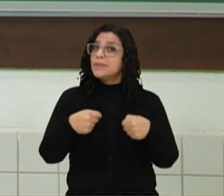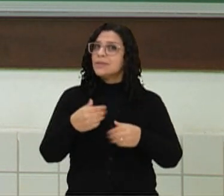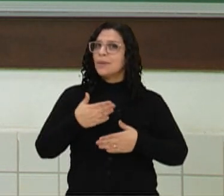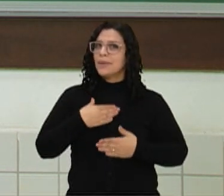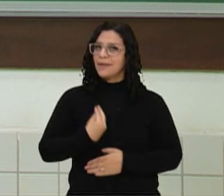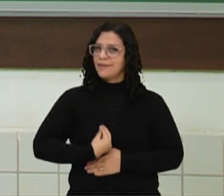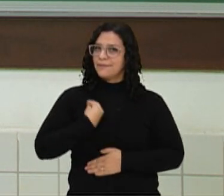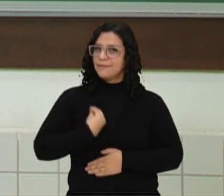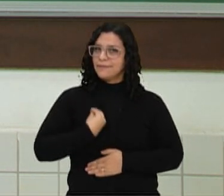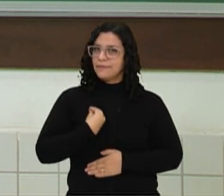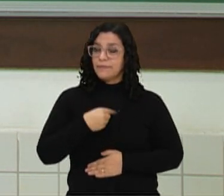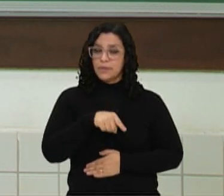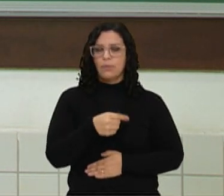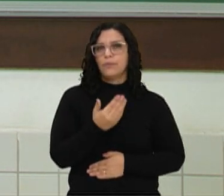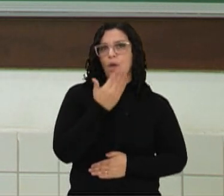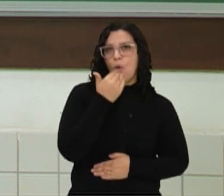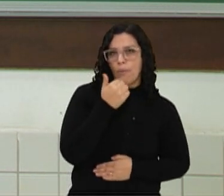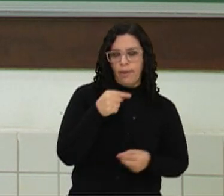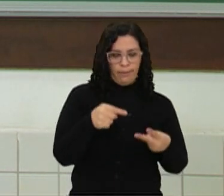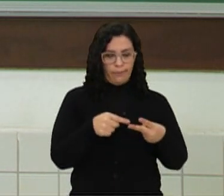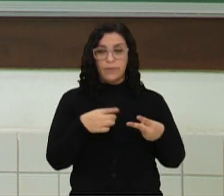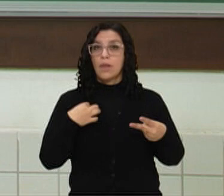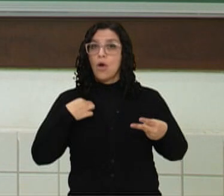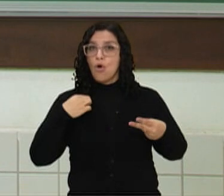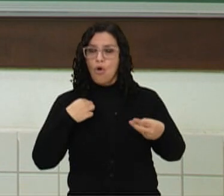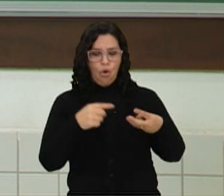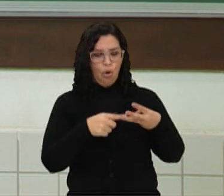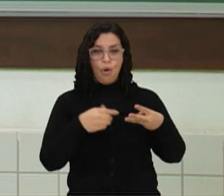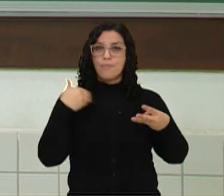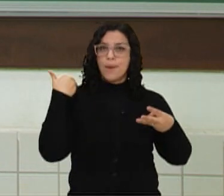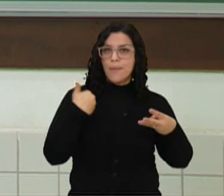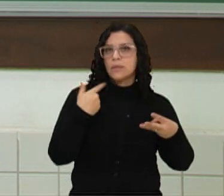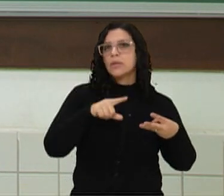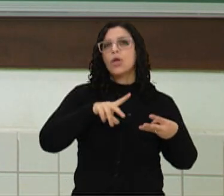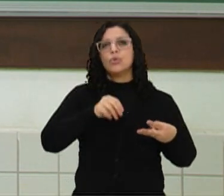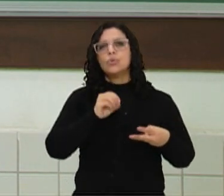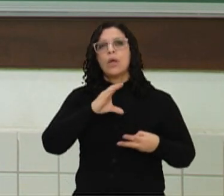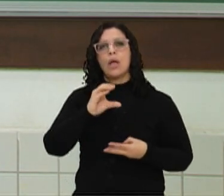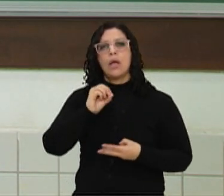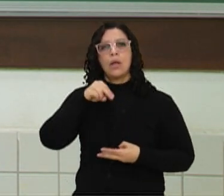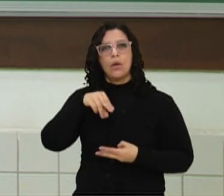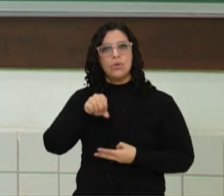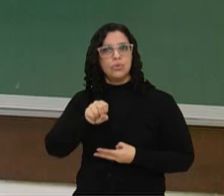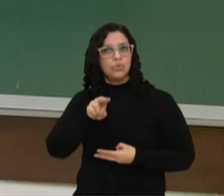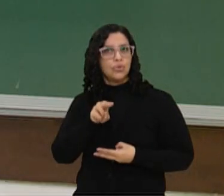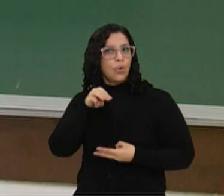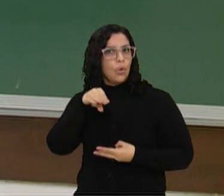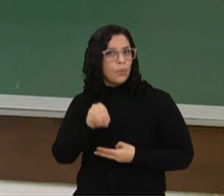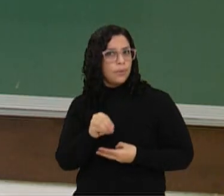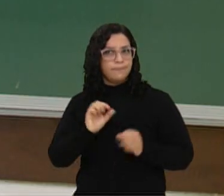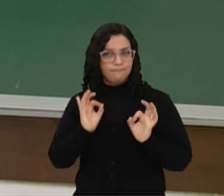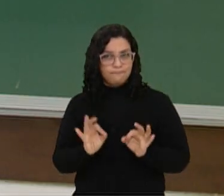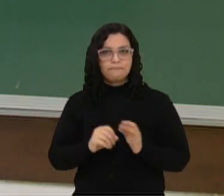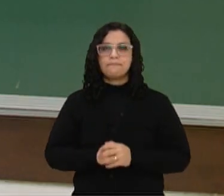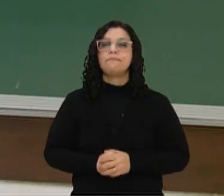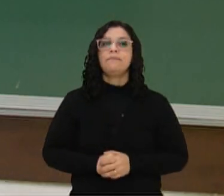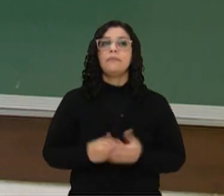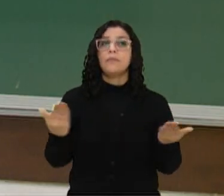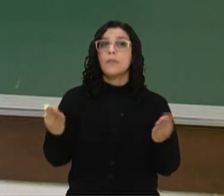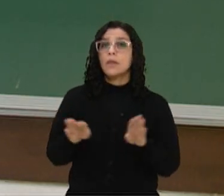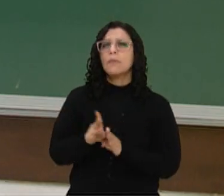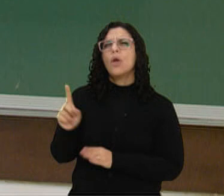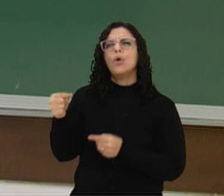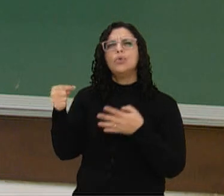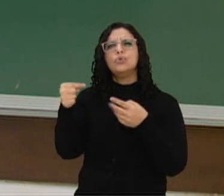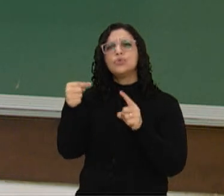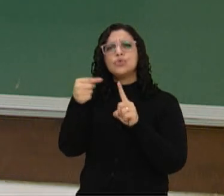nossa. Então, esse ato a gente chama de consumo, certo? Continuando lá, aí vamos ver